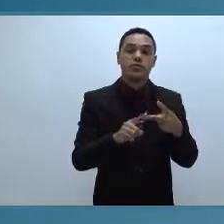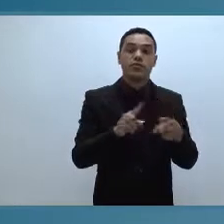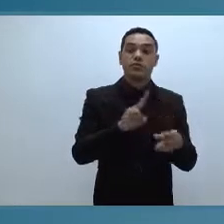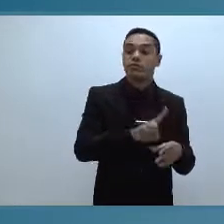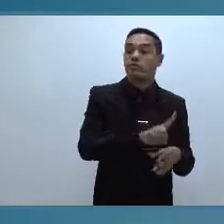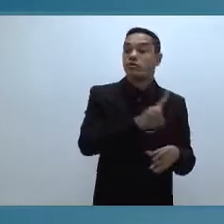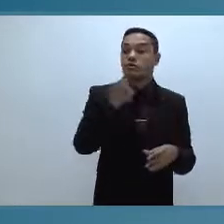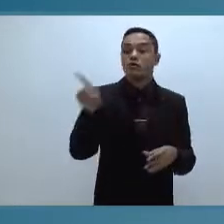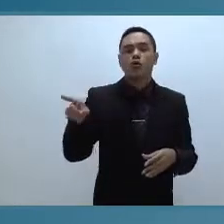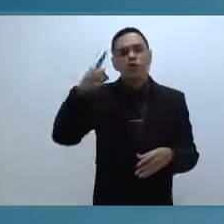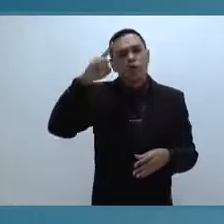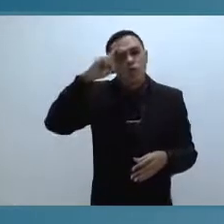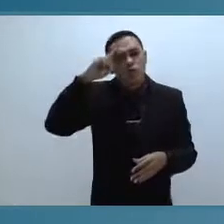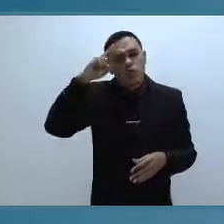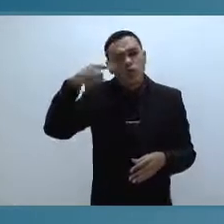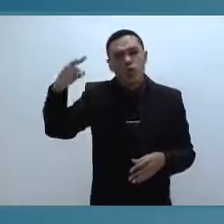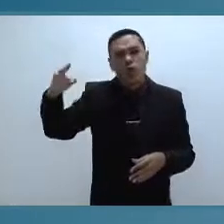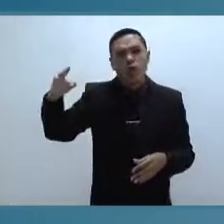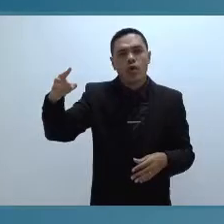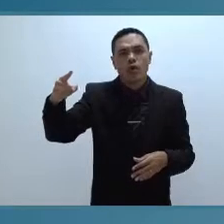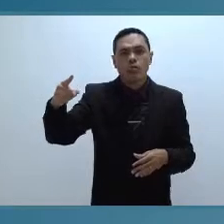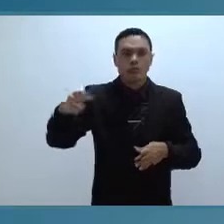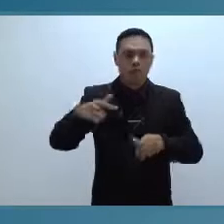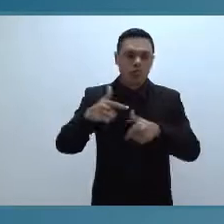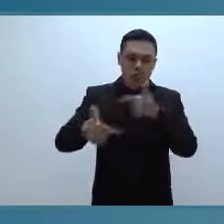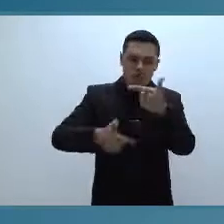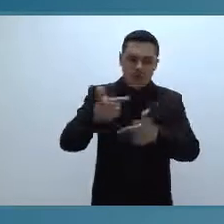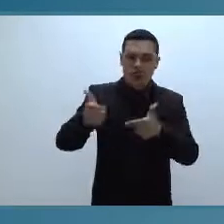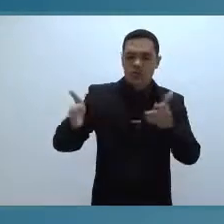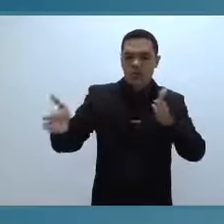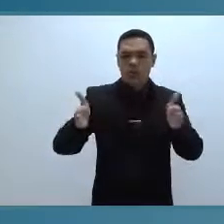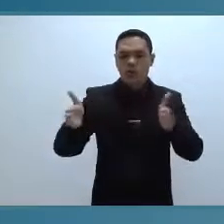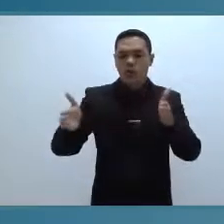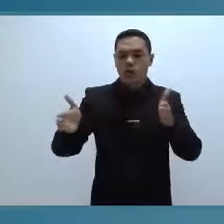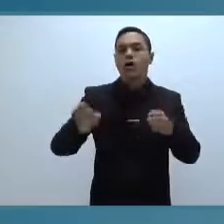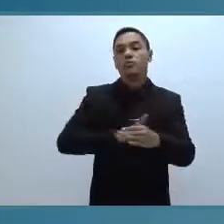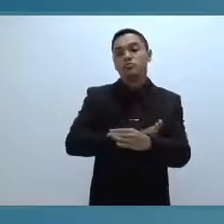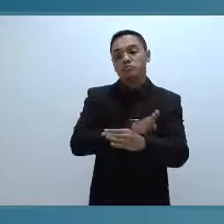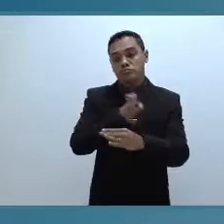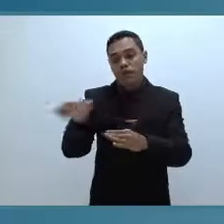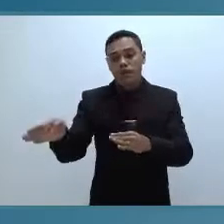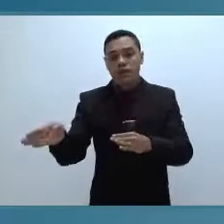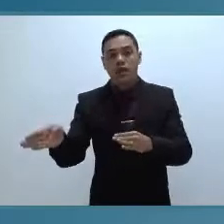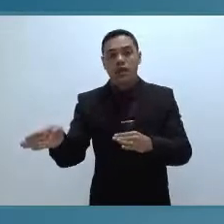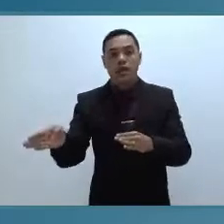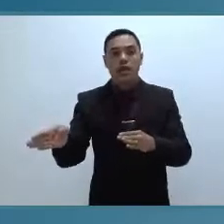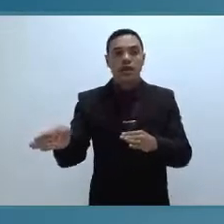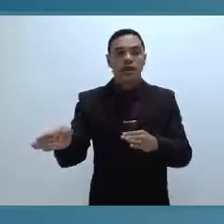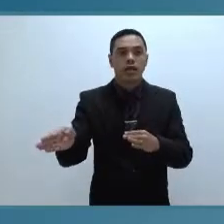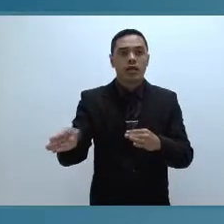comarca, no horário de expediente, não venha a ser prejudicado pelo tempo gasto com